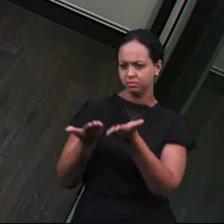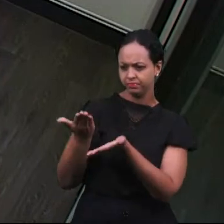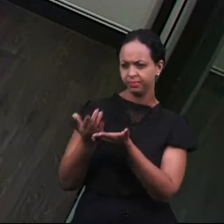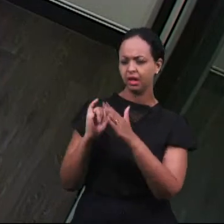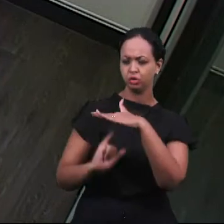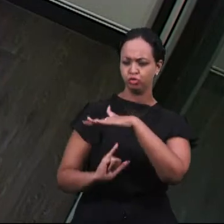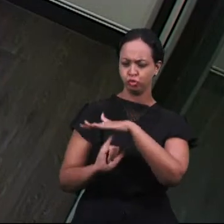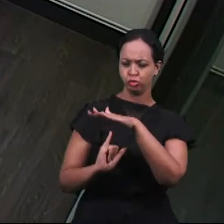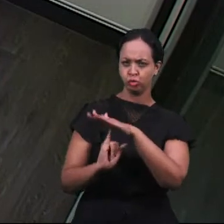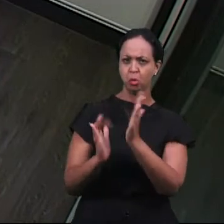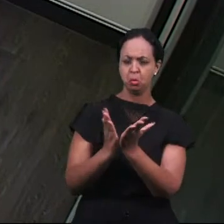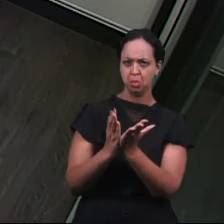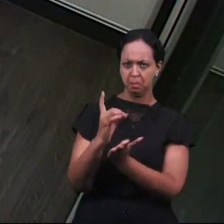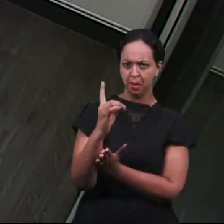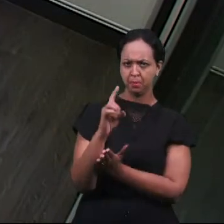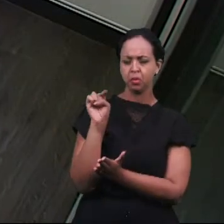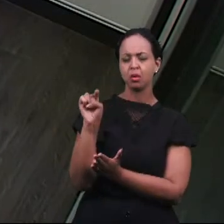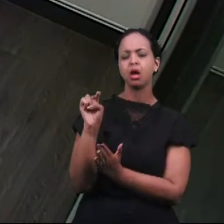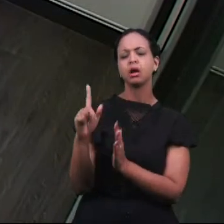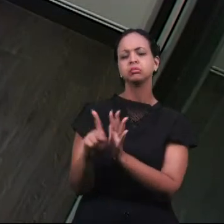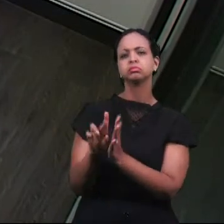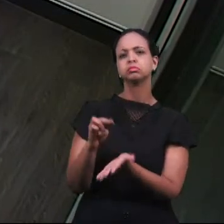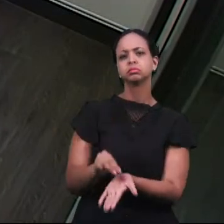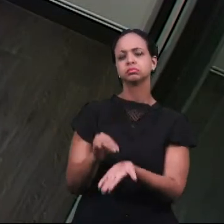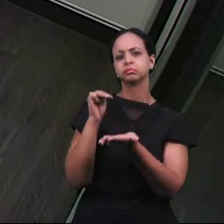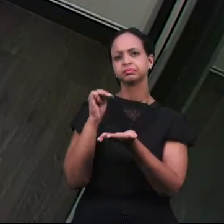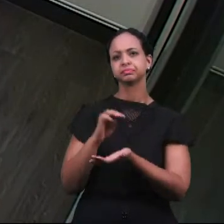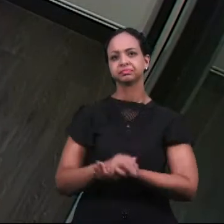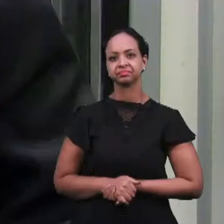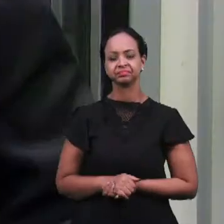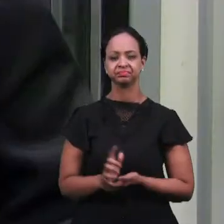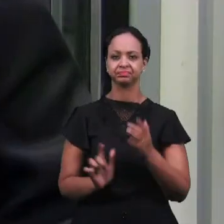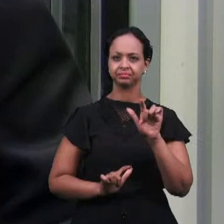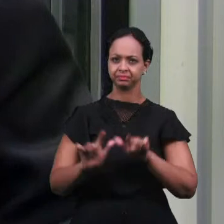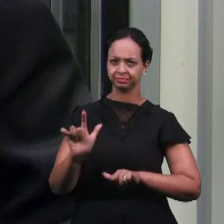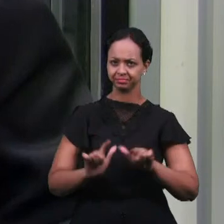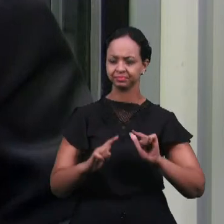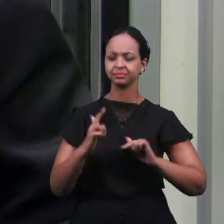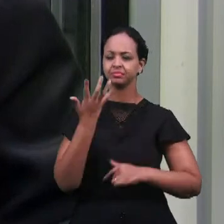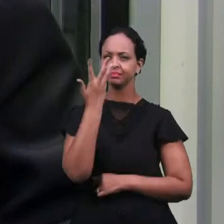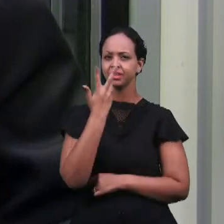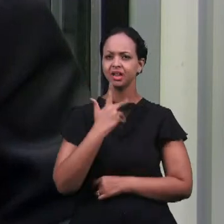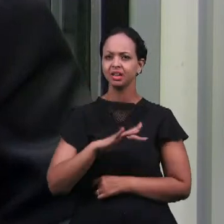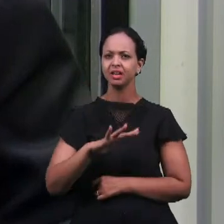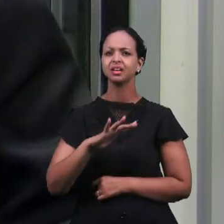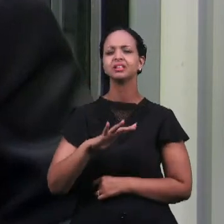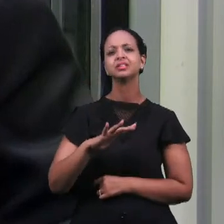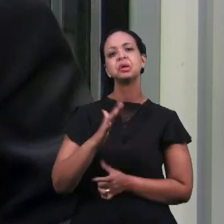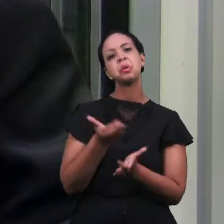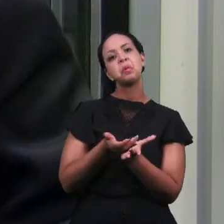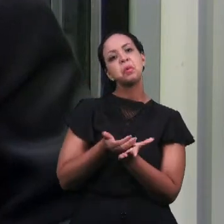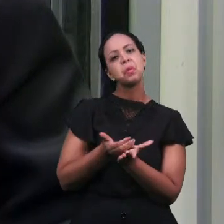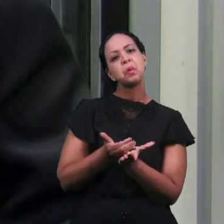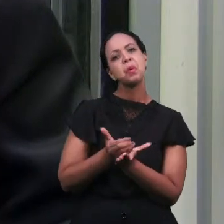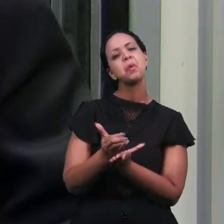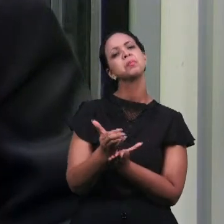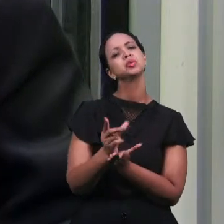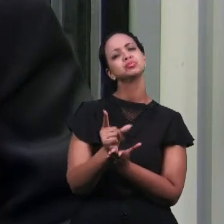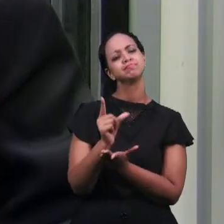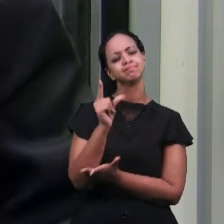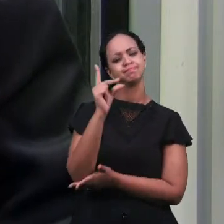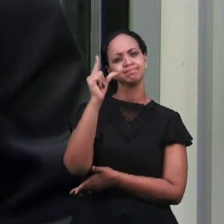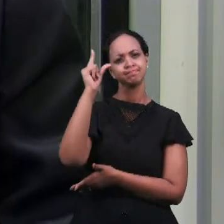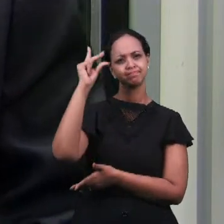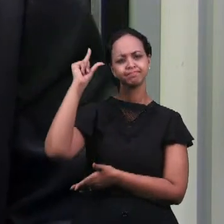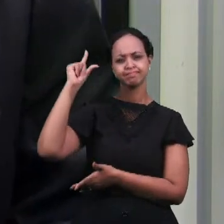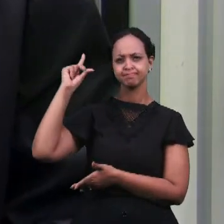Instituto Bíblico da Igreja Cristã Maranata? É, o trabalho de crianças é um trabalho que, na verdade, nasceu, né? Há muitos anos